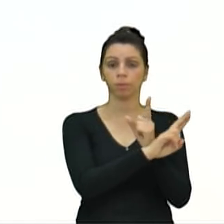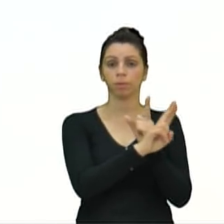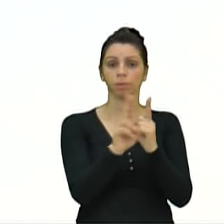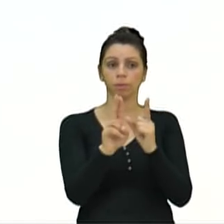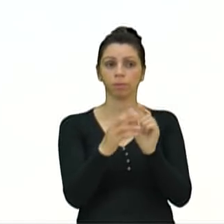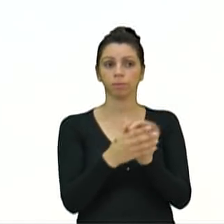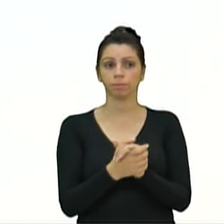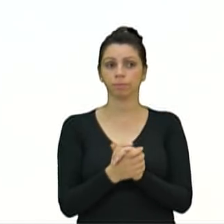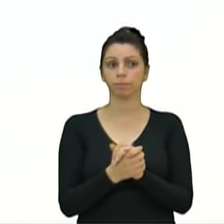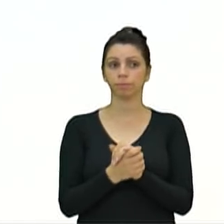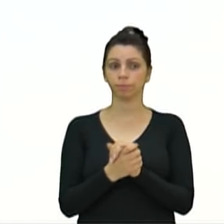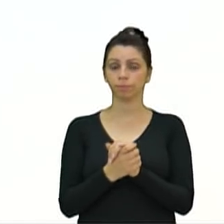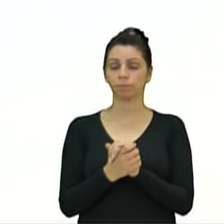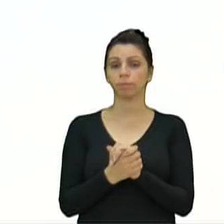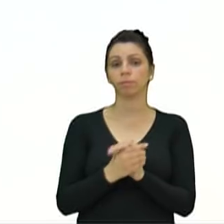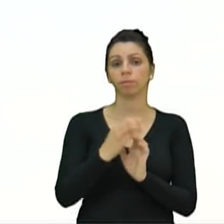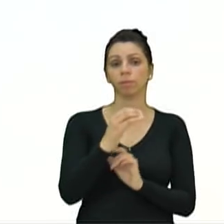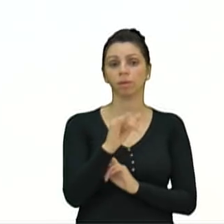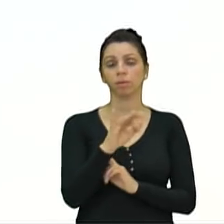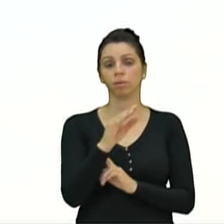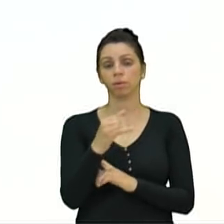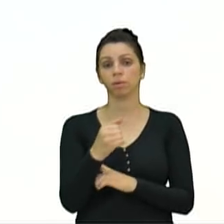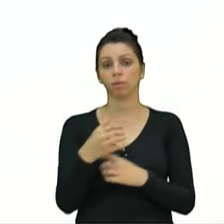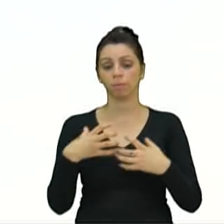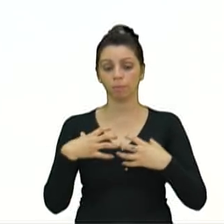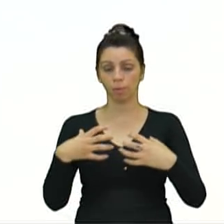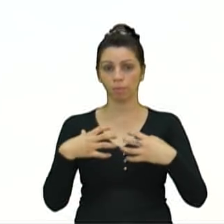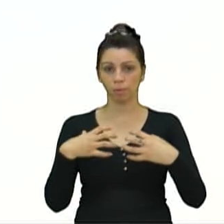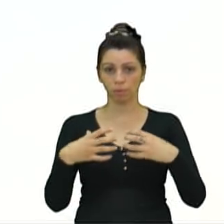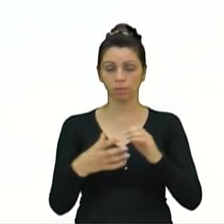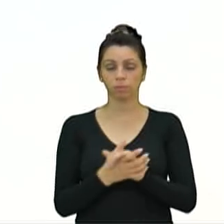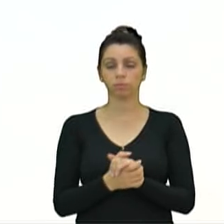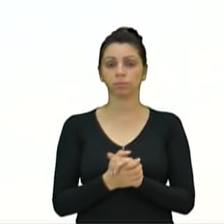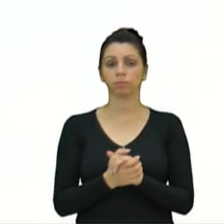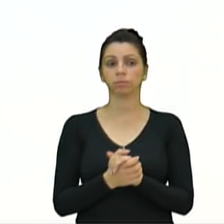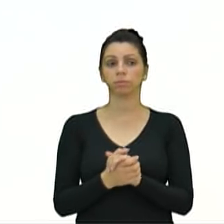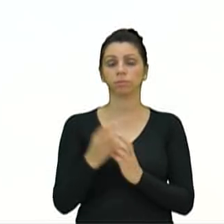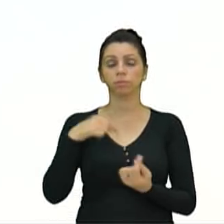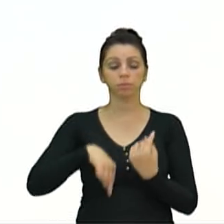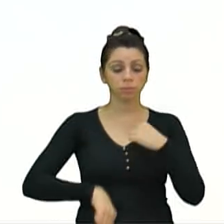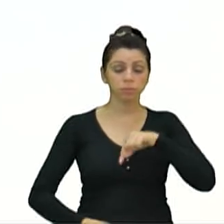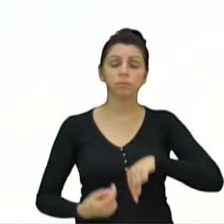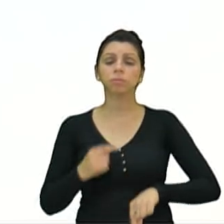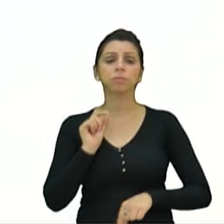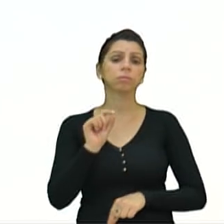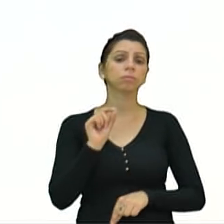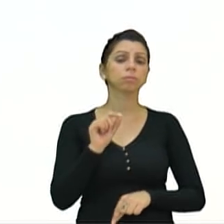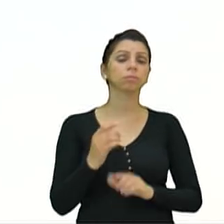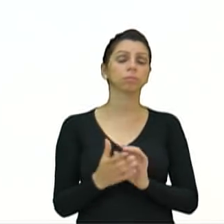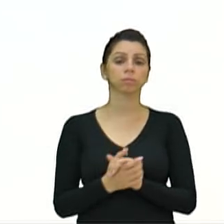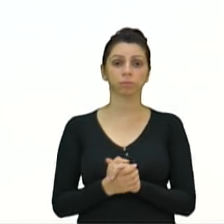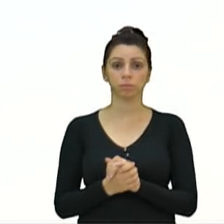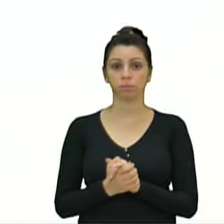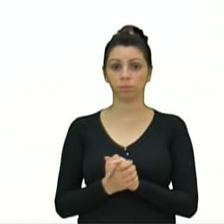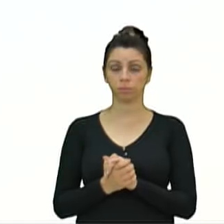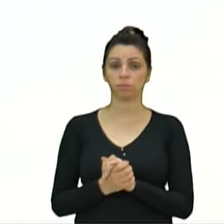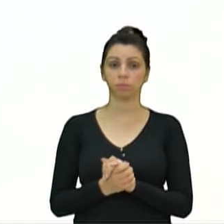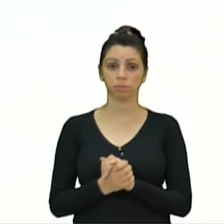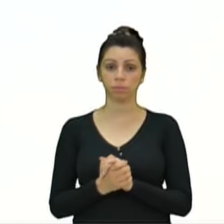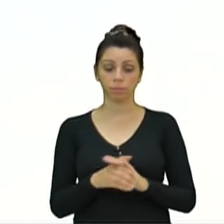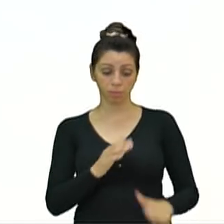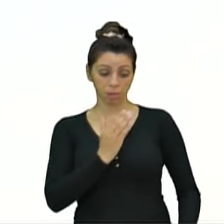nome de circulação pulmonar, tá? E o que é essa pequena circulação? É um trajeto em que o